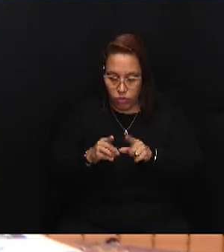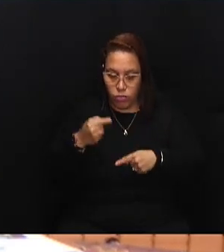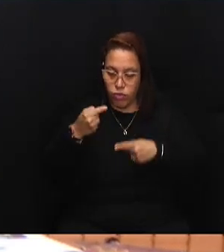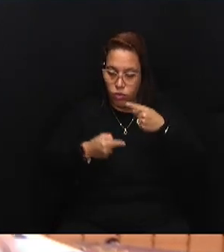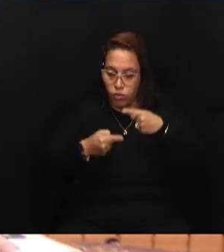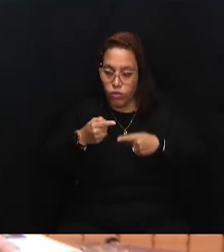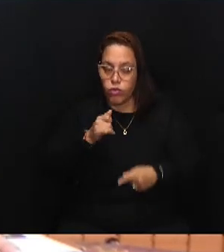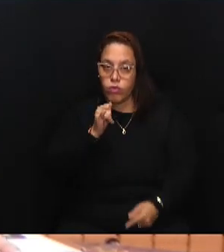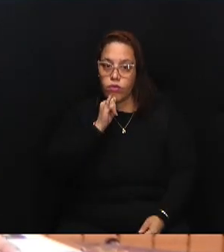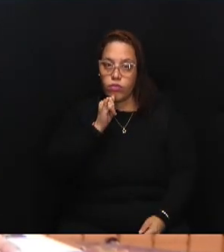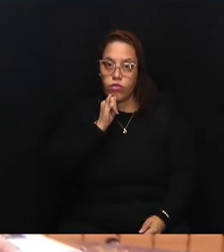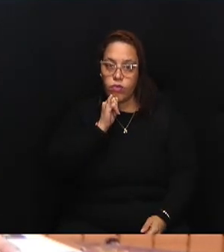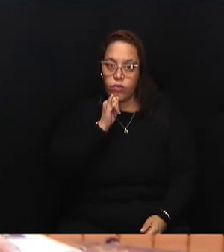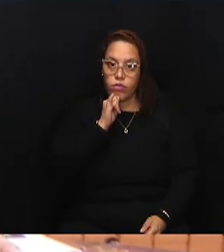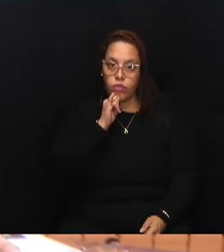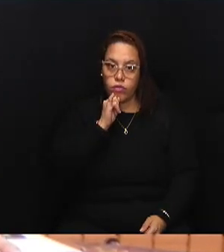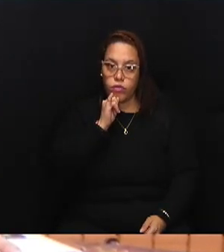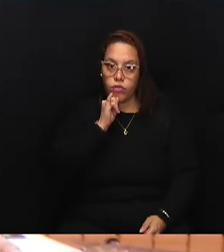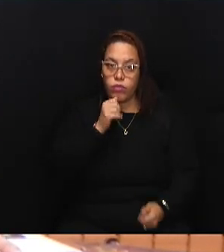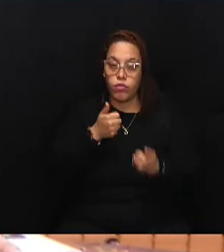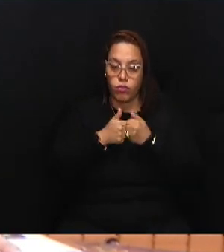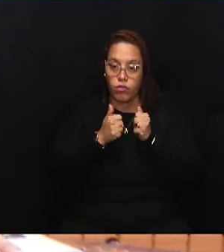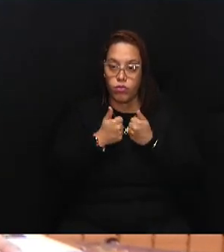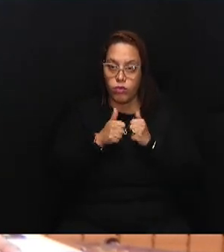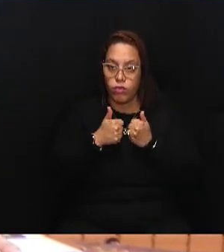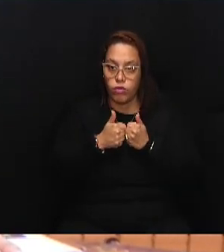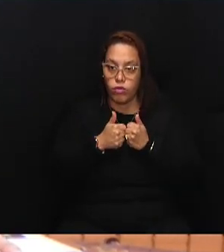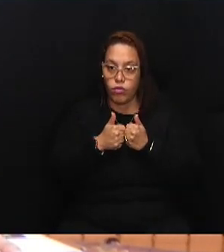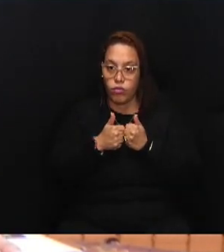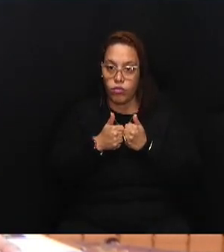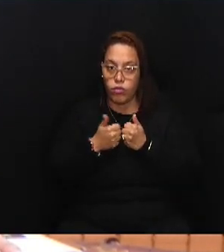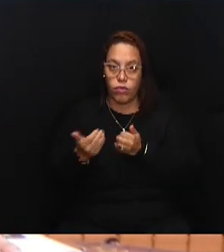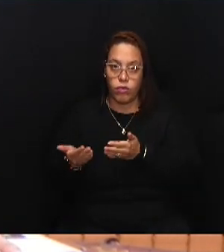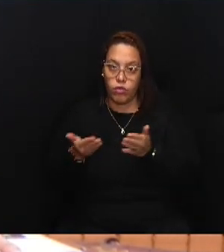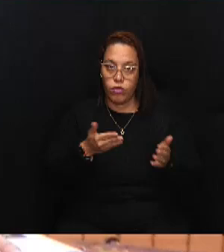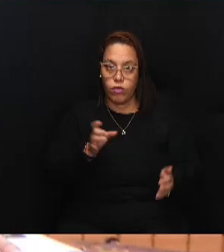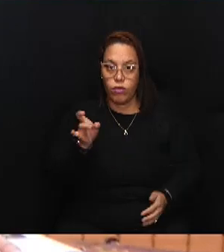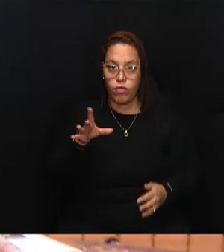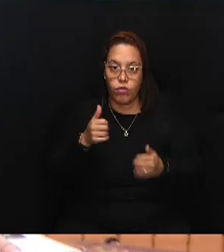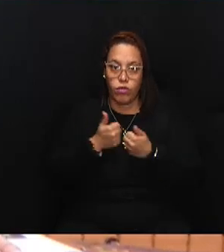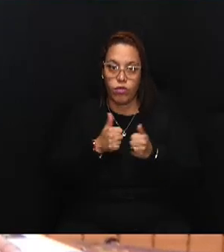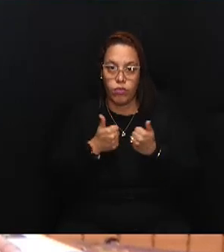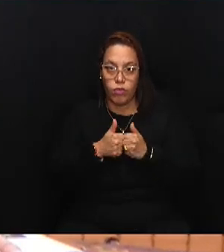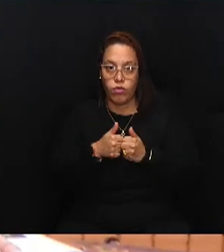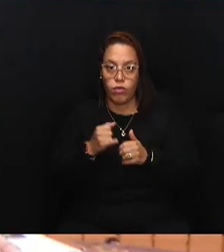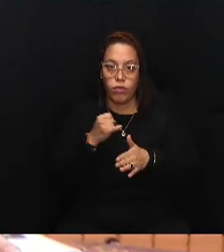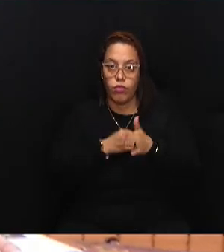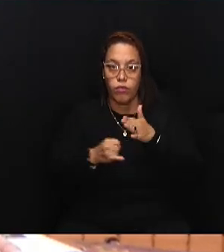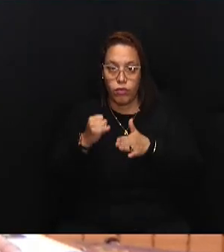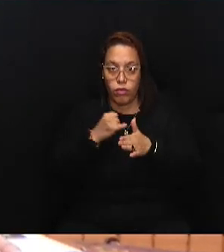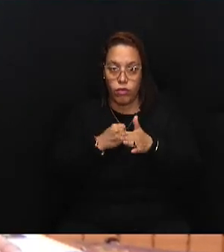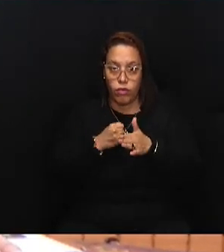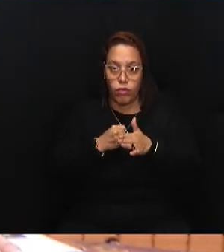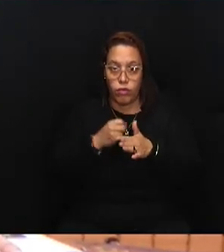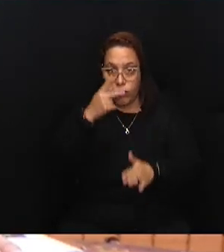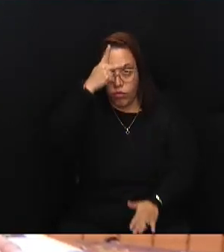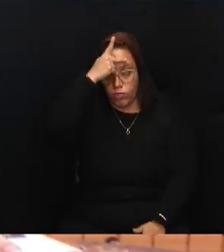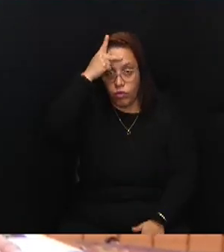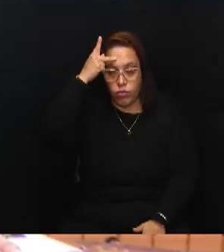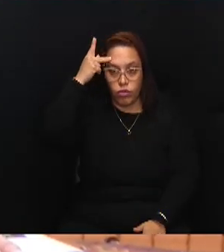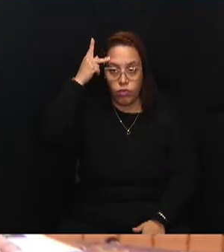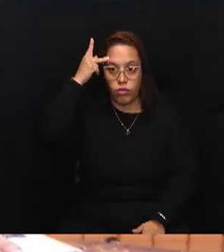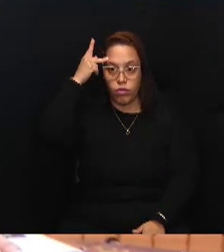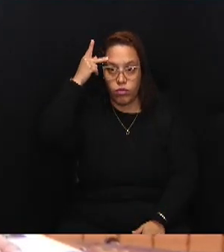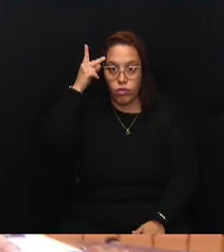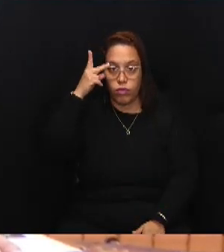exemplo, vamos debater o transporte. Então, a gente traz só o transporte e vem as entidades, trazer pessoas que venham aqui,